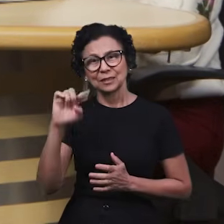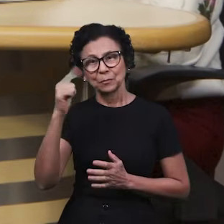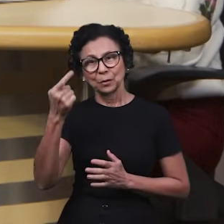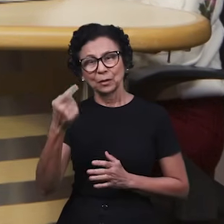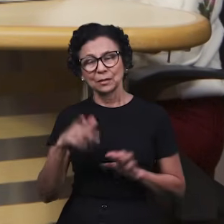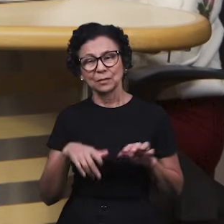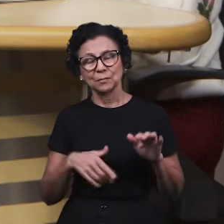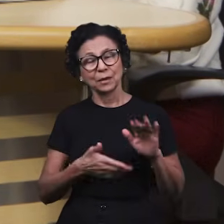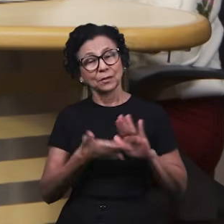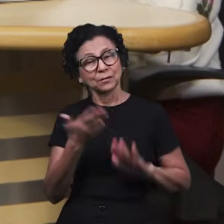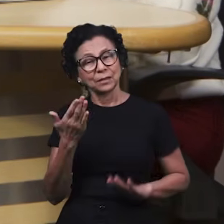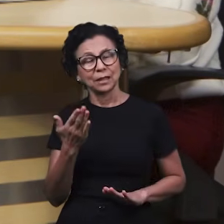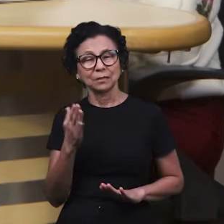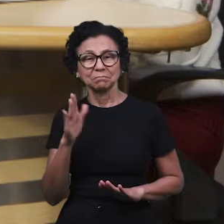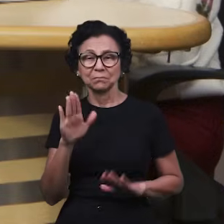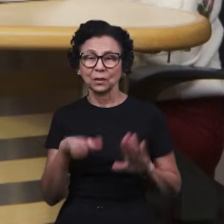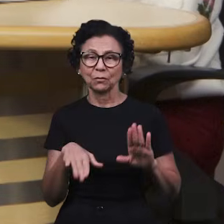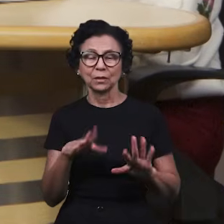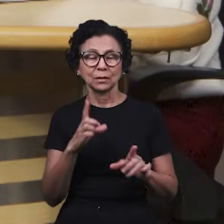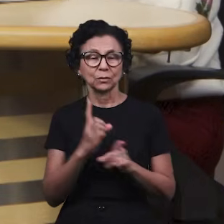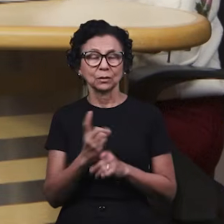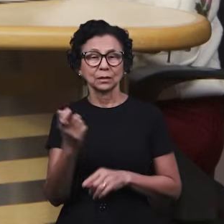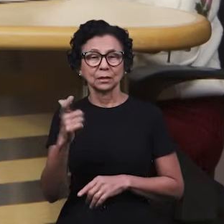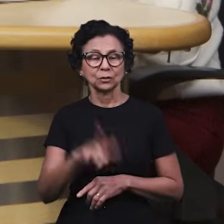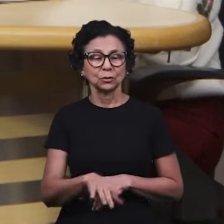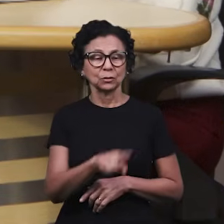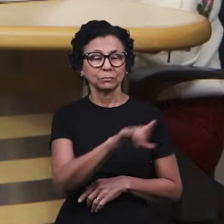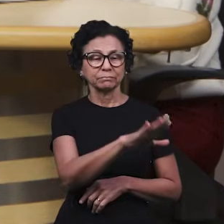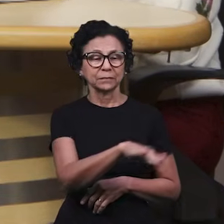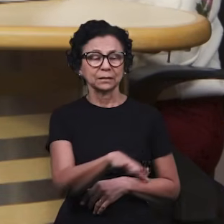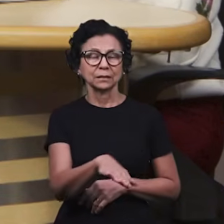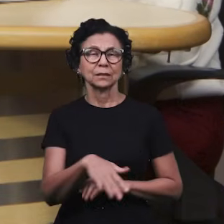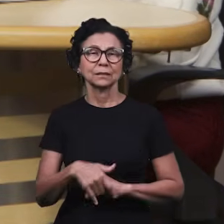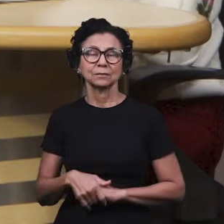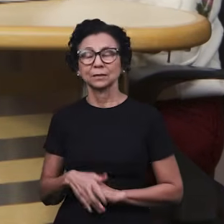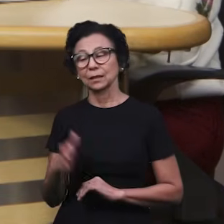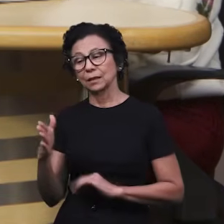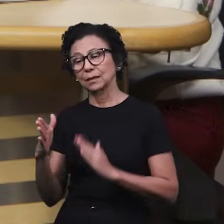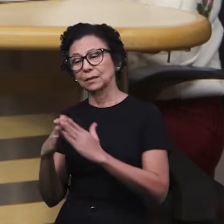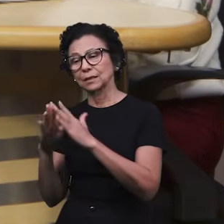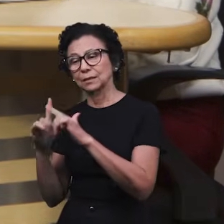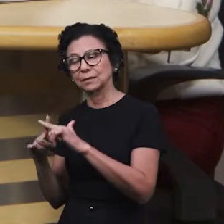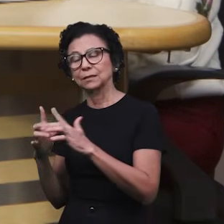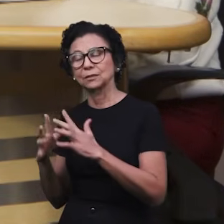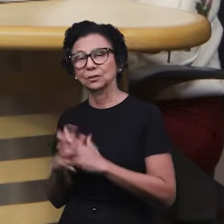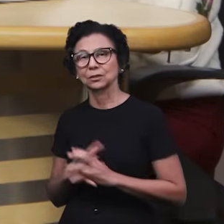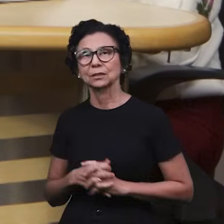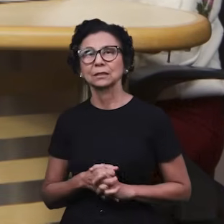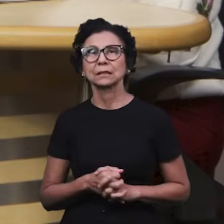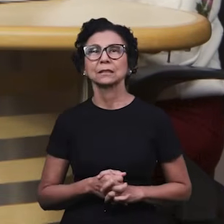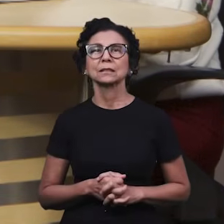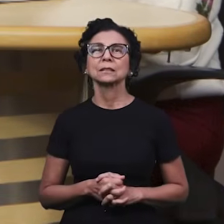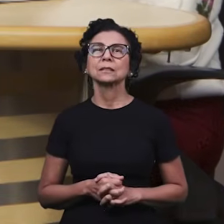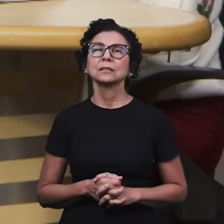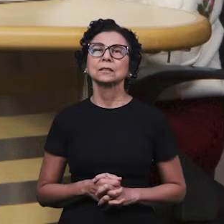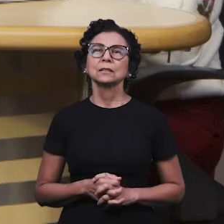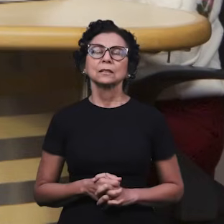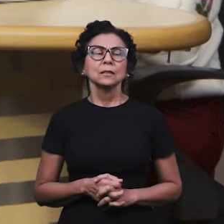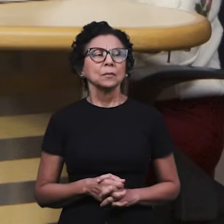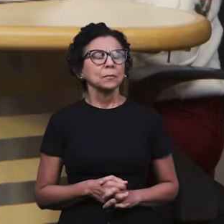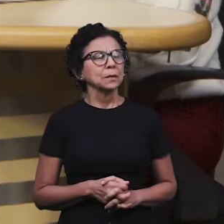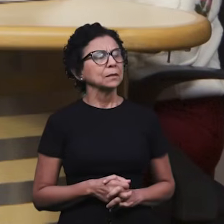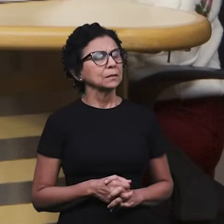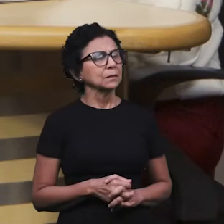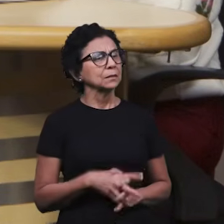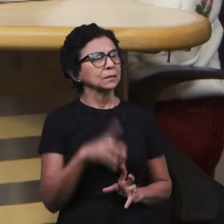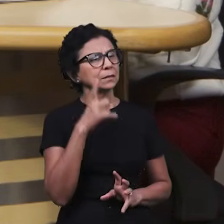né, podemos talvez encontrá-lo ali dentro das nossas igrejas, porque ele recebeu ali a palavra do Senhor. Mas o que mais me